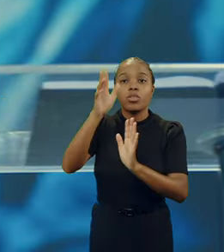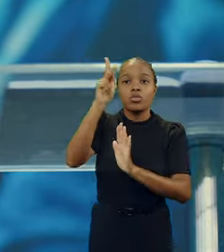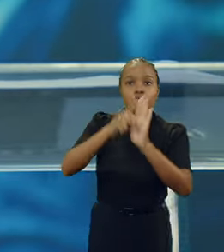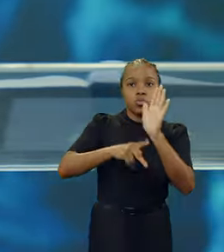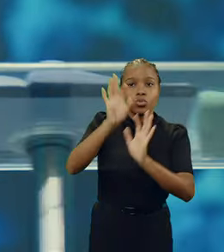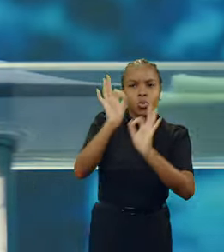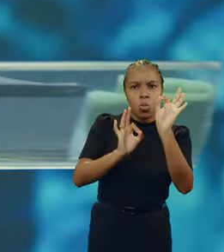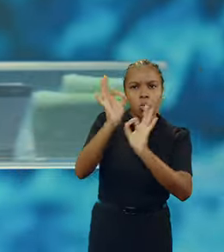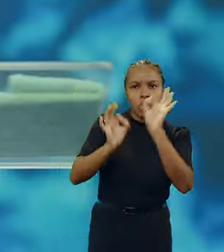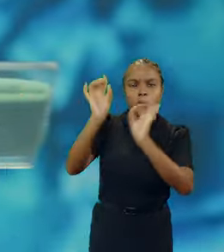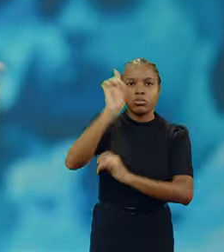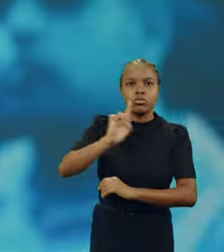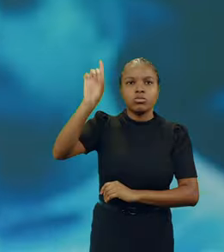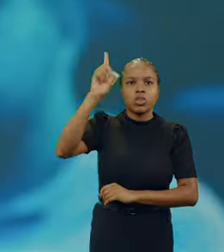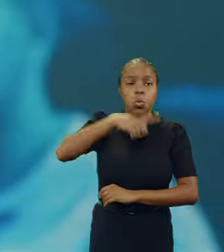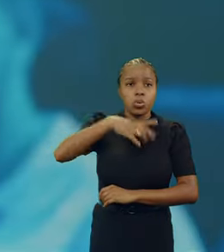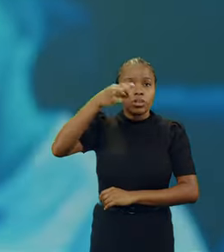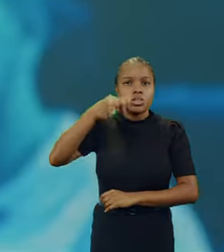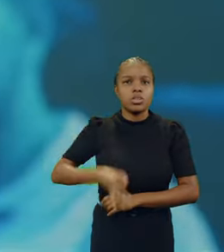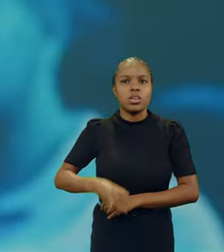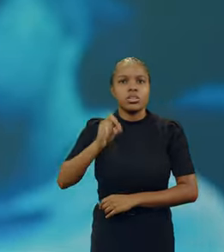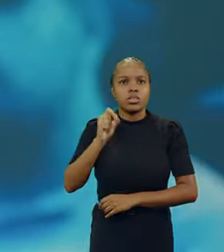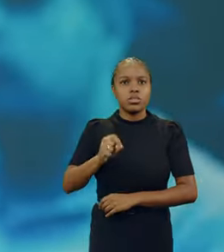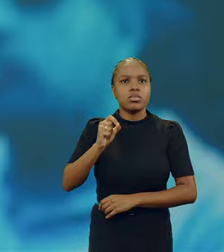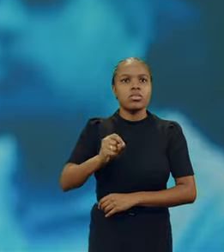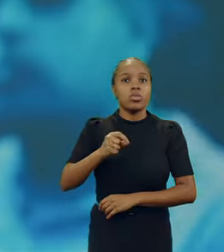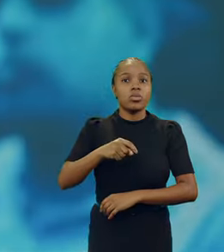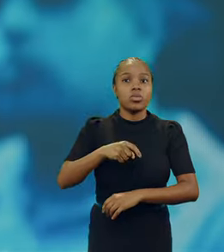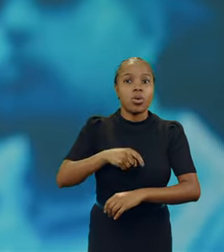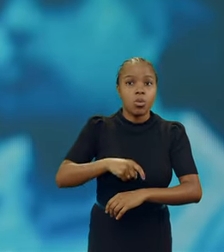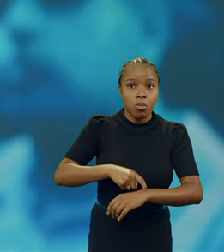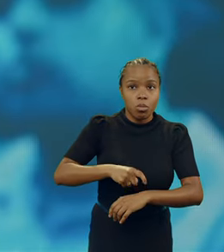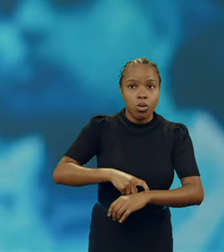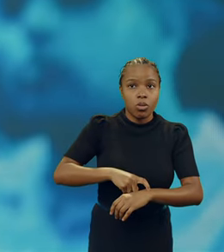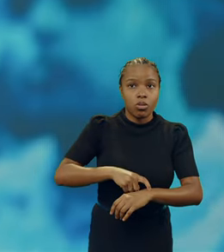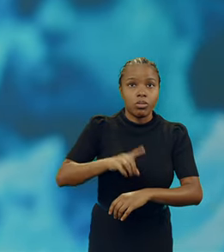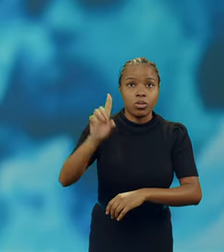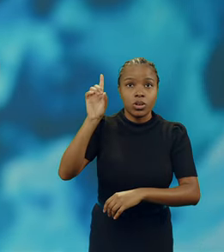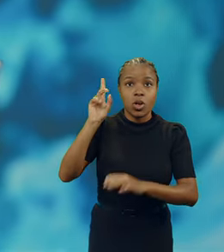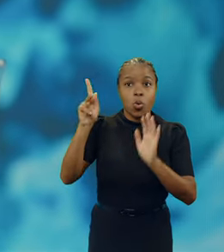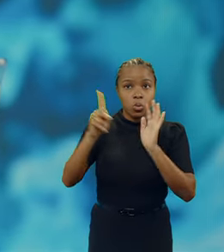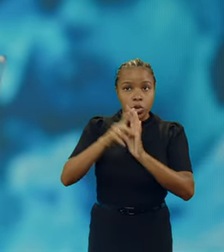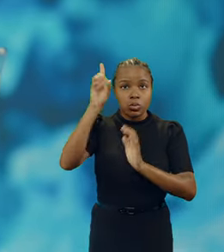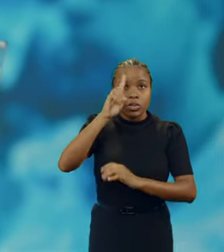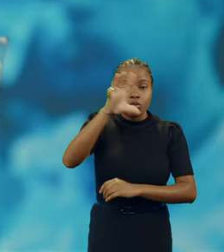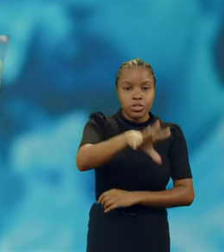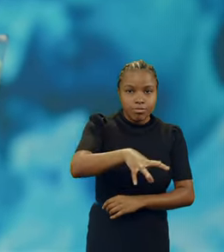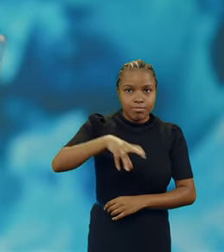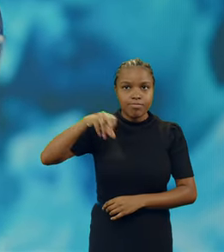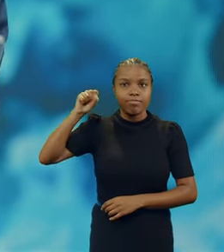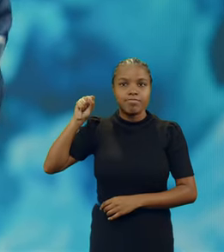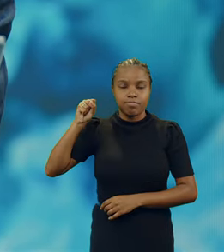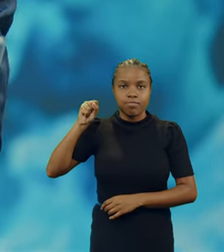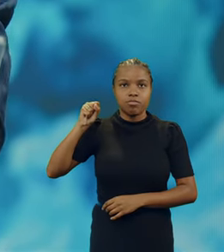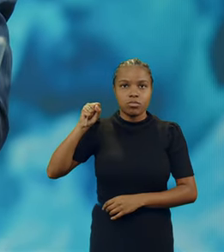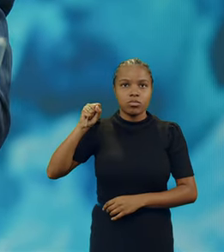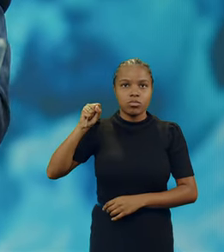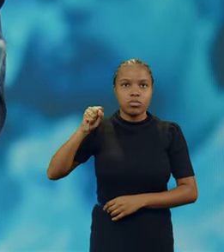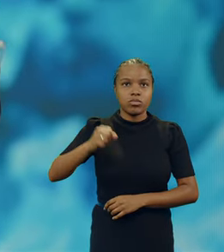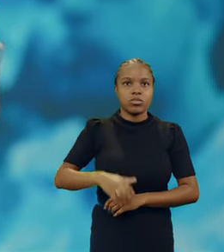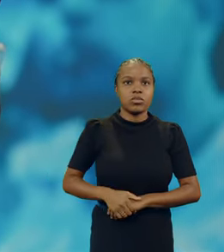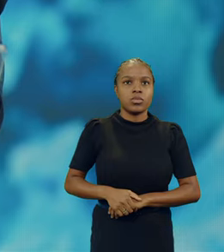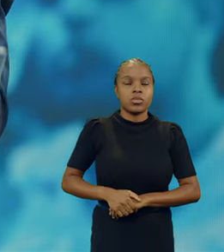Deus, pode ter certeza, uma hora dessas Deus vai te tirar do caminho.